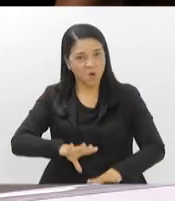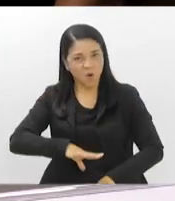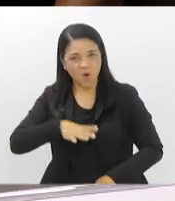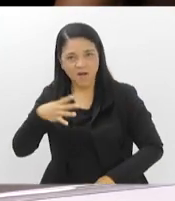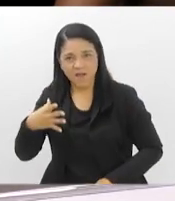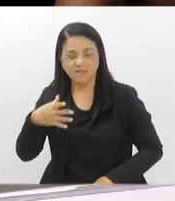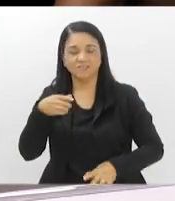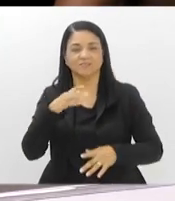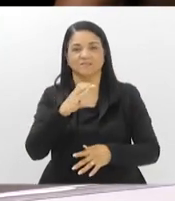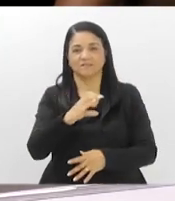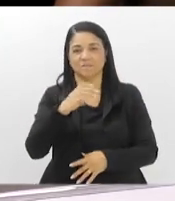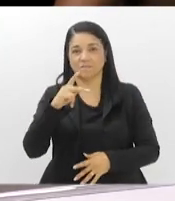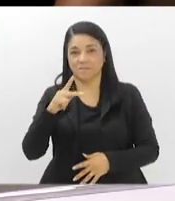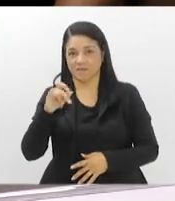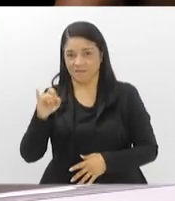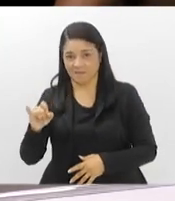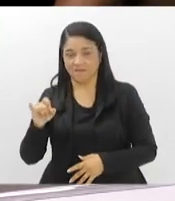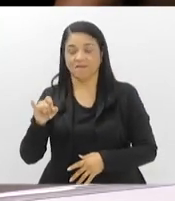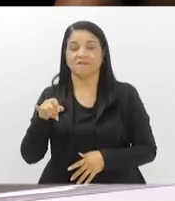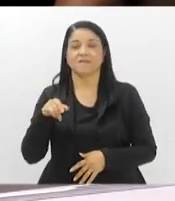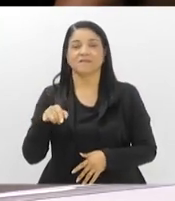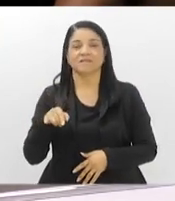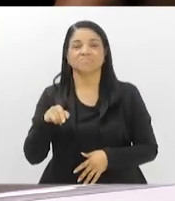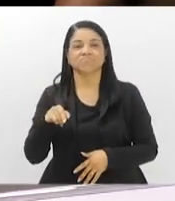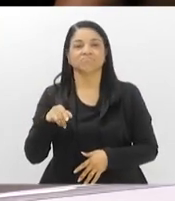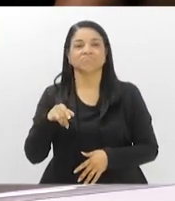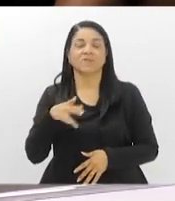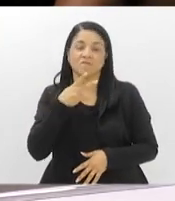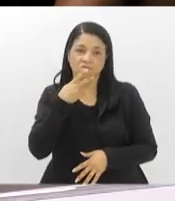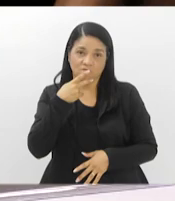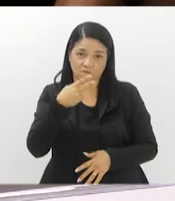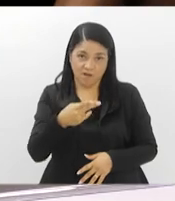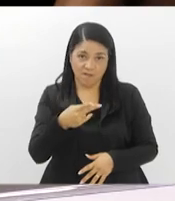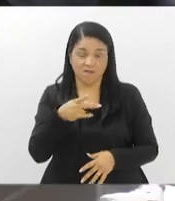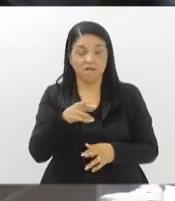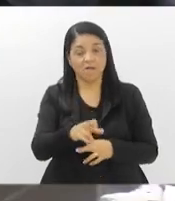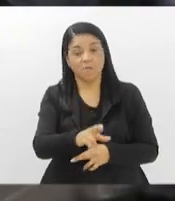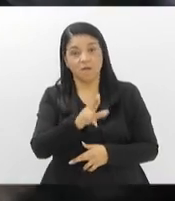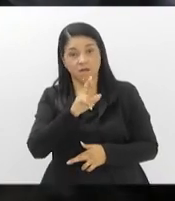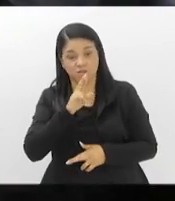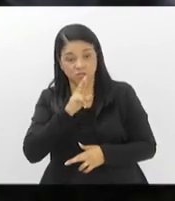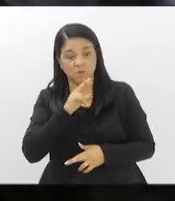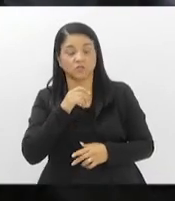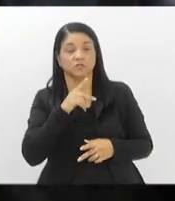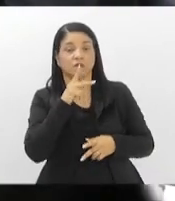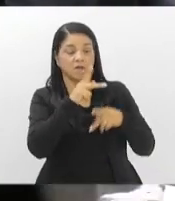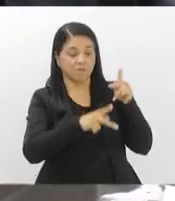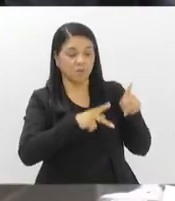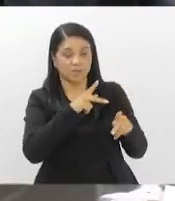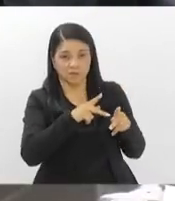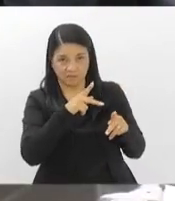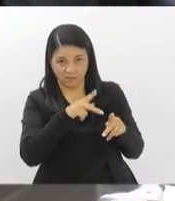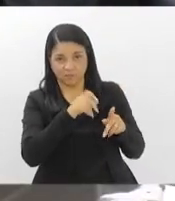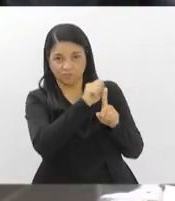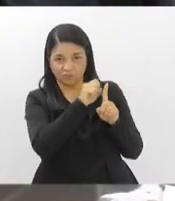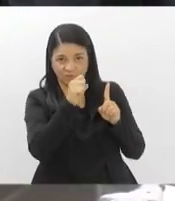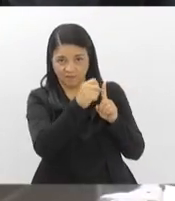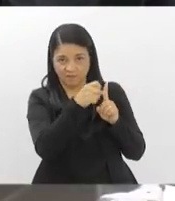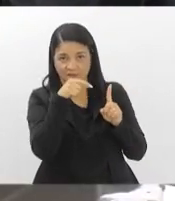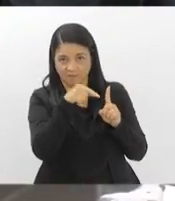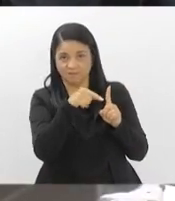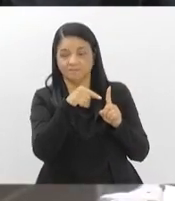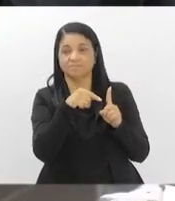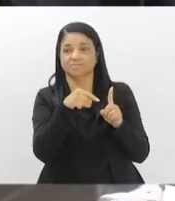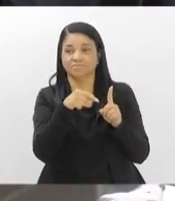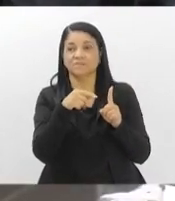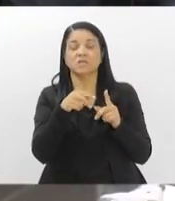dessa CPI dizendo que que eu acho que a gente vai ter agora uma resposta para dar dar sociedade que eu tô assim